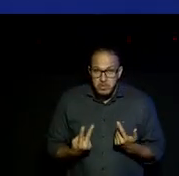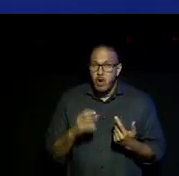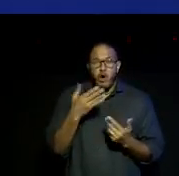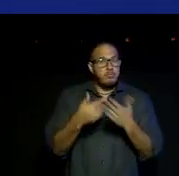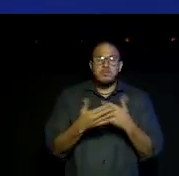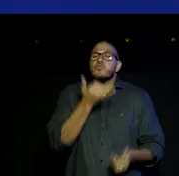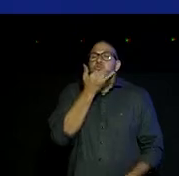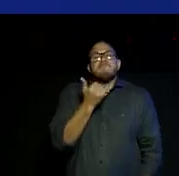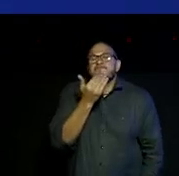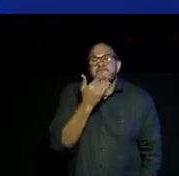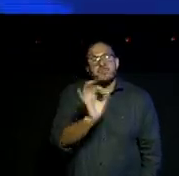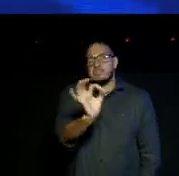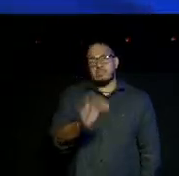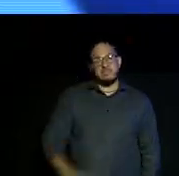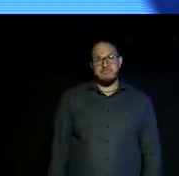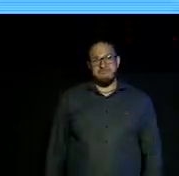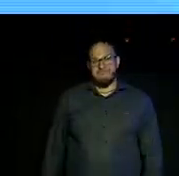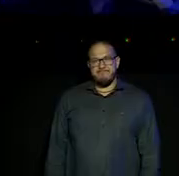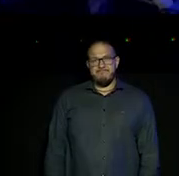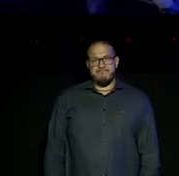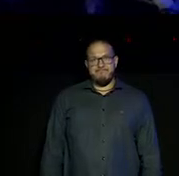esqueça, não vai dar.